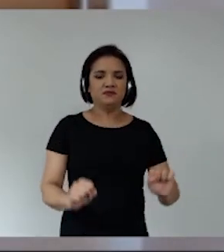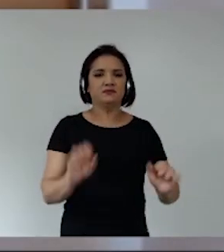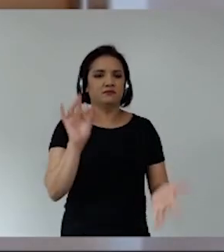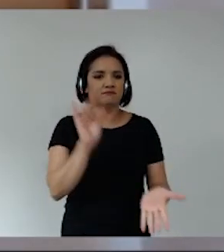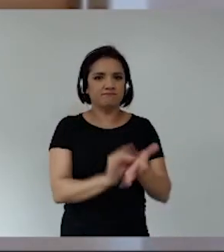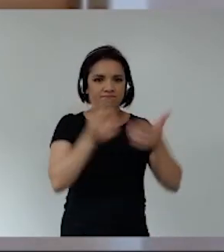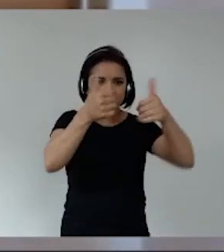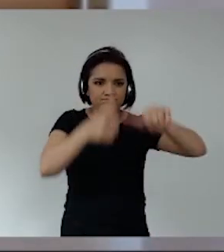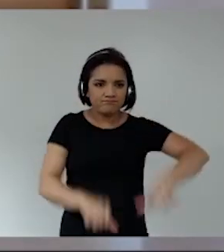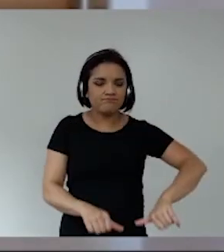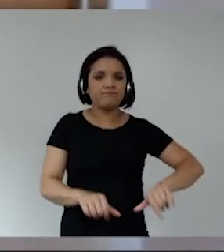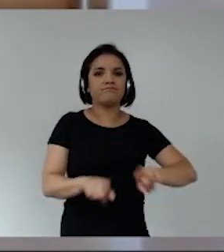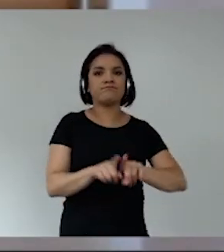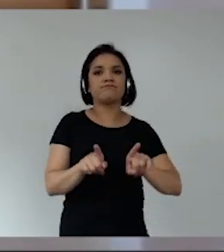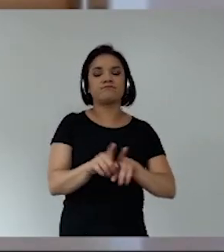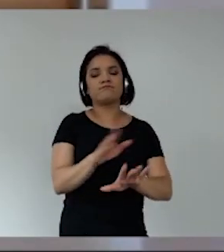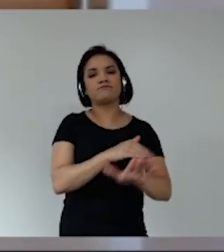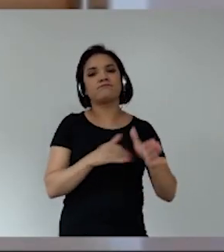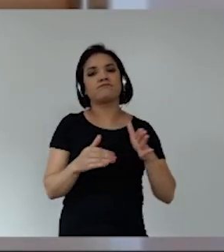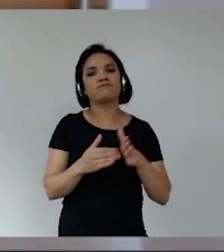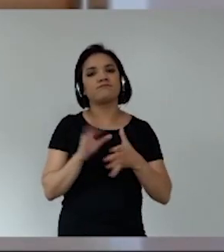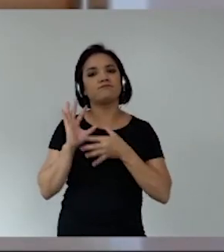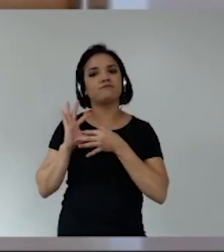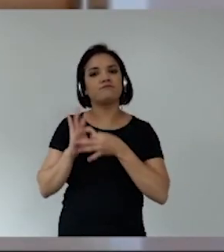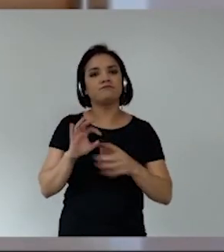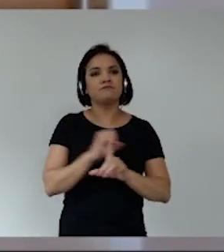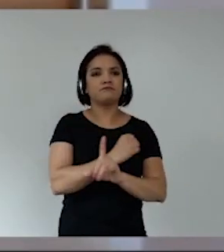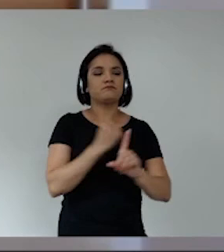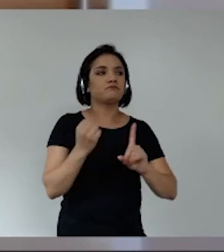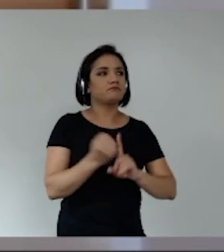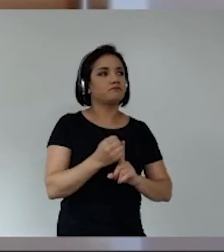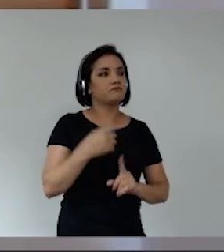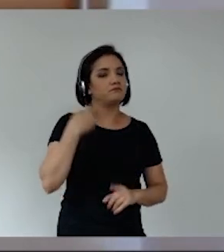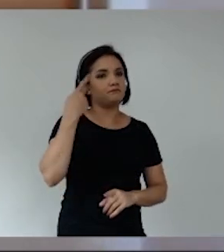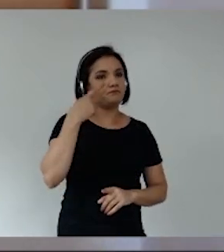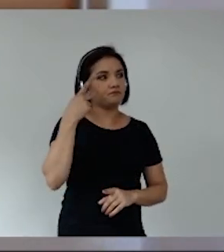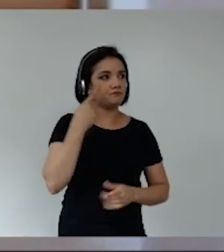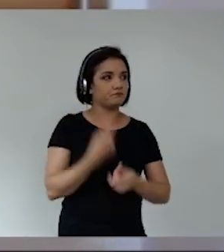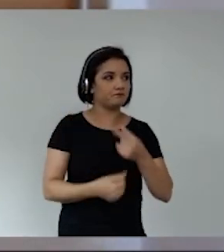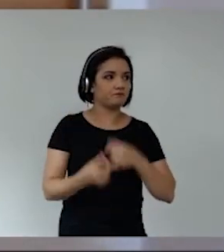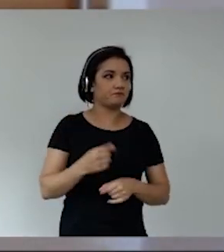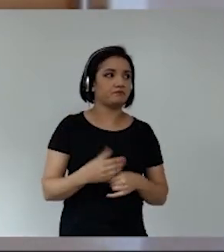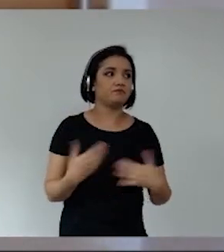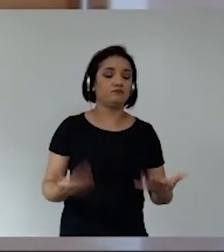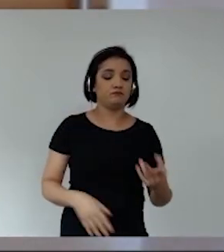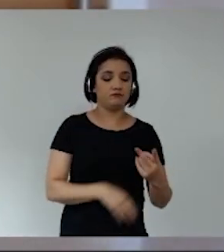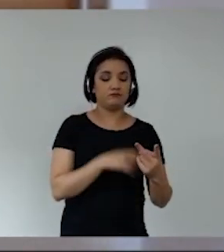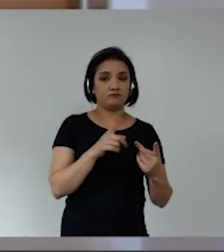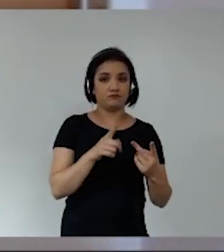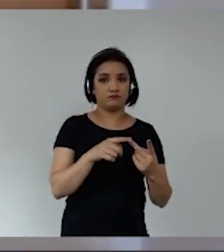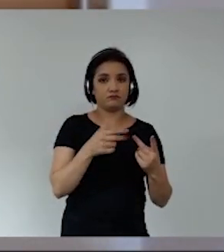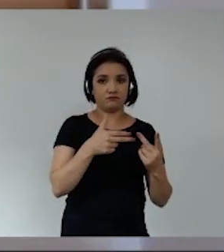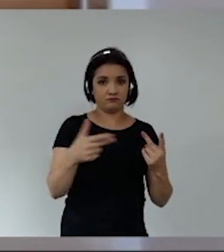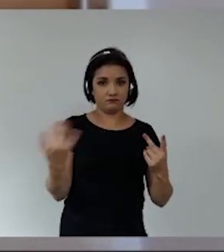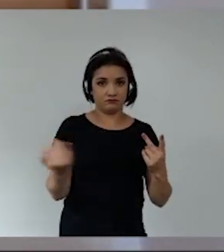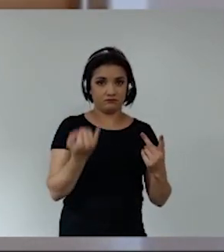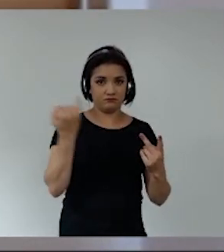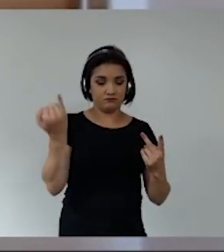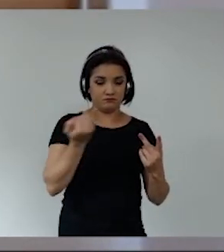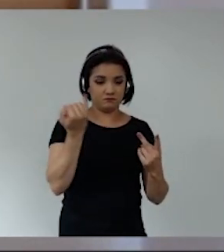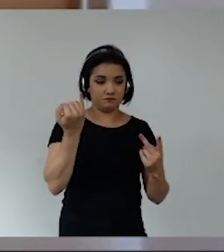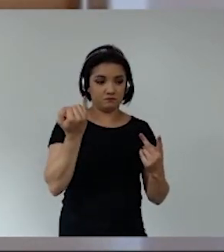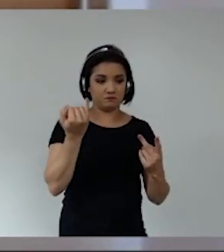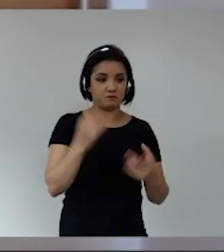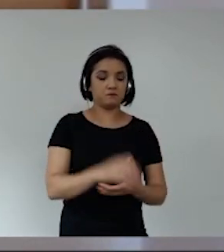e todo esse contexto sociopolítico e econômico. O segundo ponto importante, que eu acho da gente